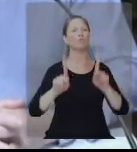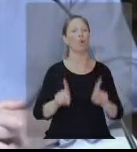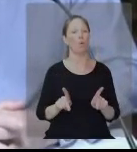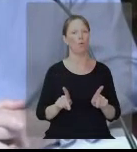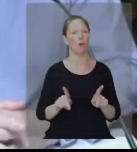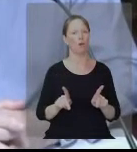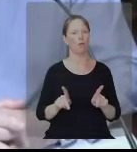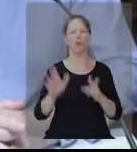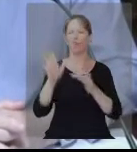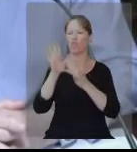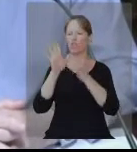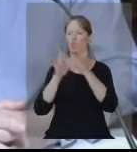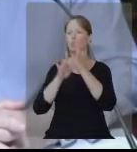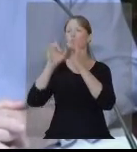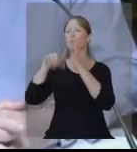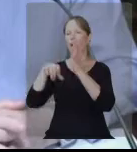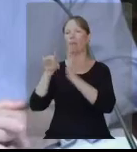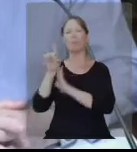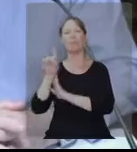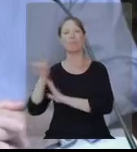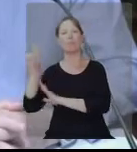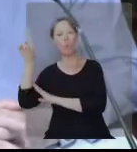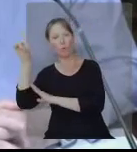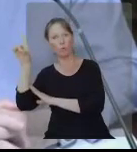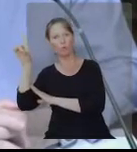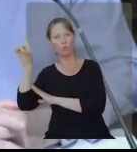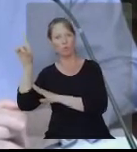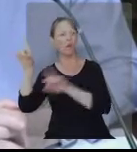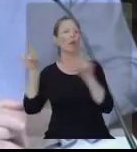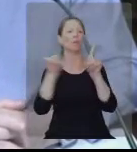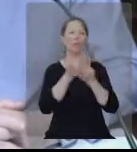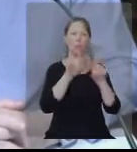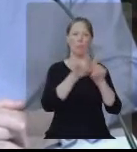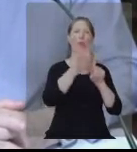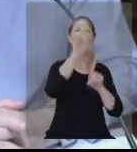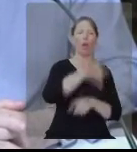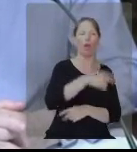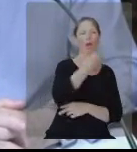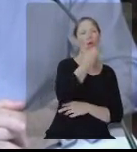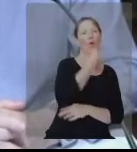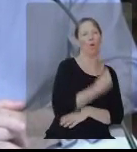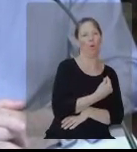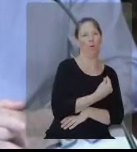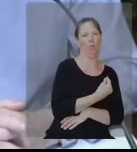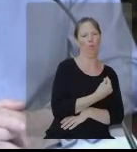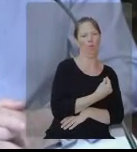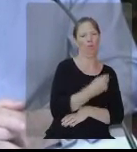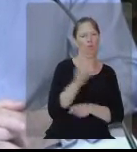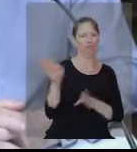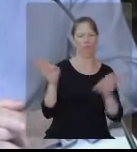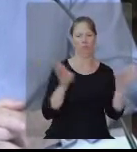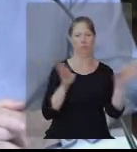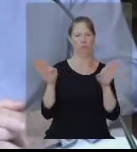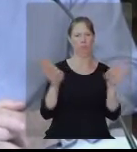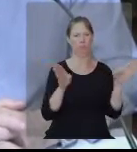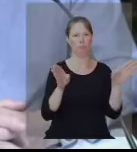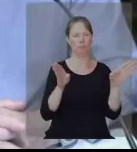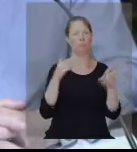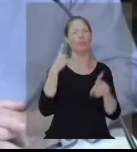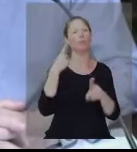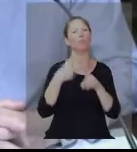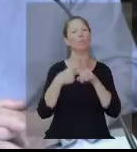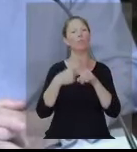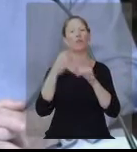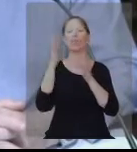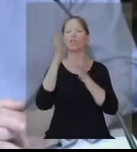é duplo. Ele é verdadeiro Deus, de um lado, e verdadeiro homem, do outro lado. E por quê? Porque justamente ele